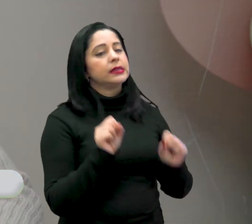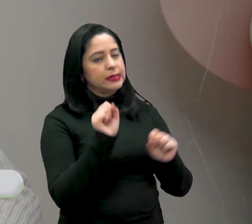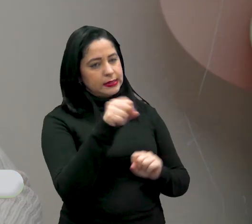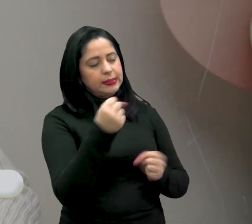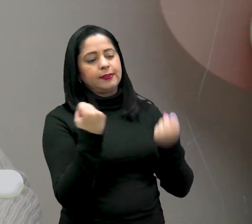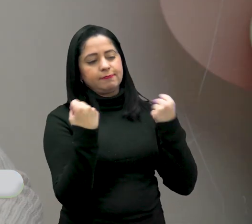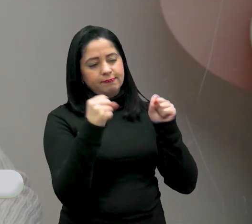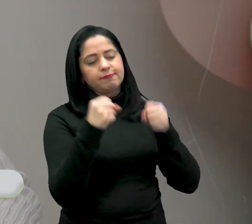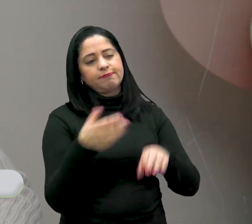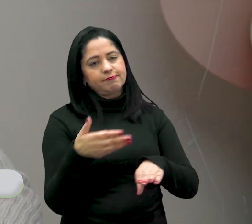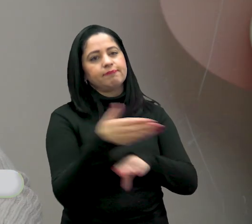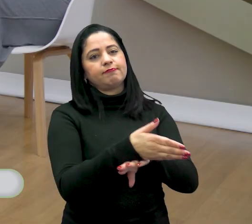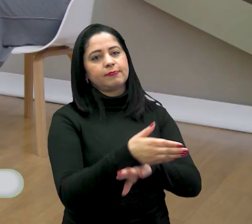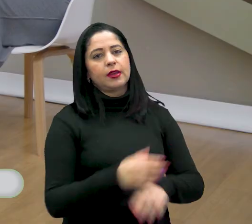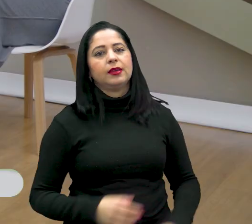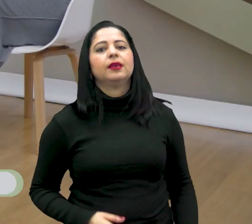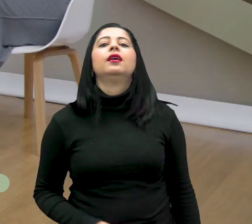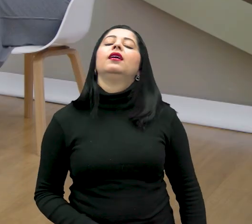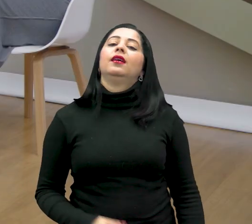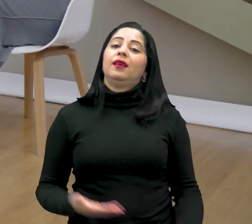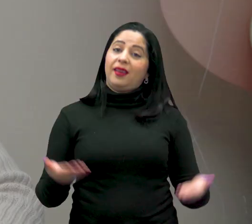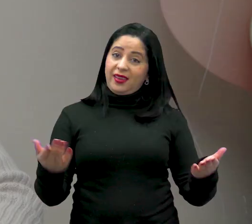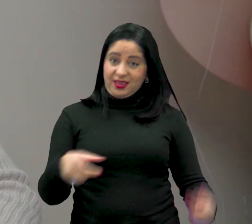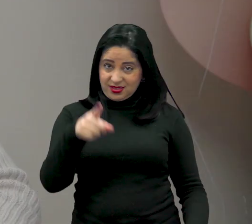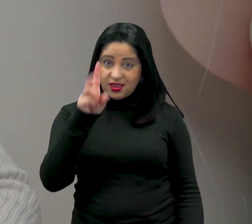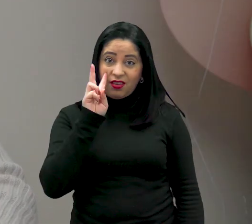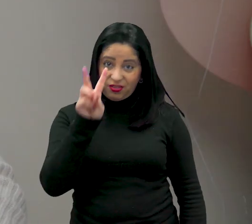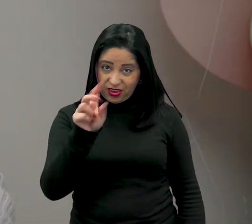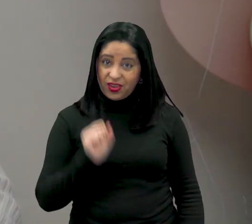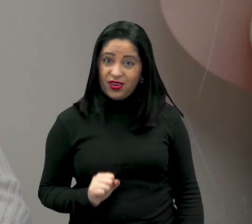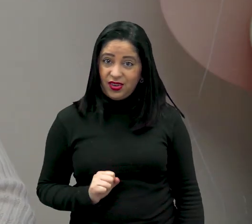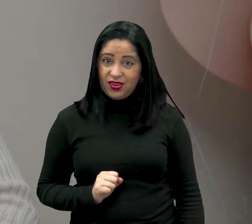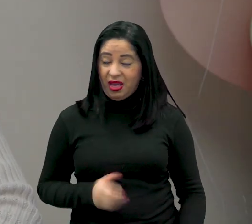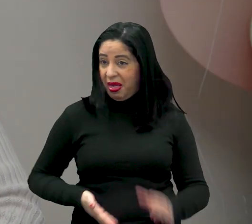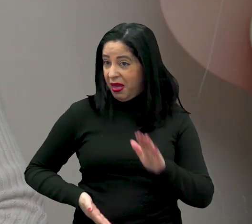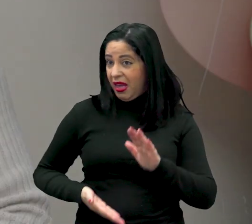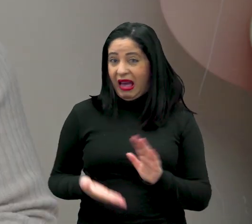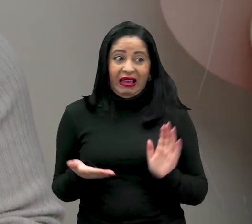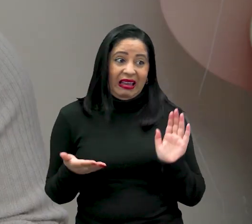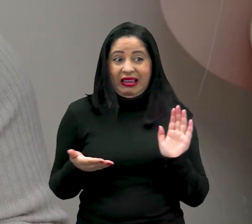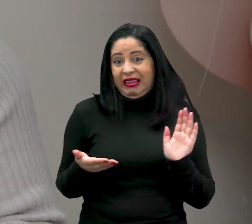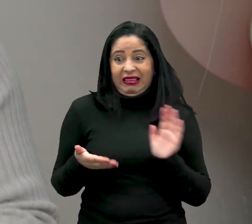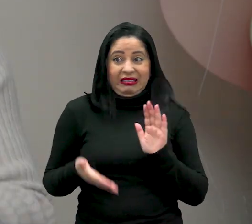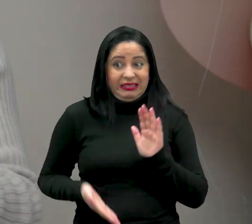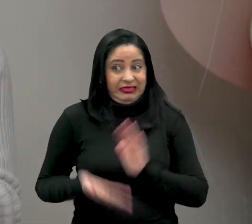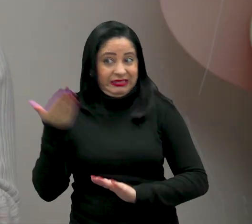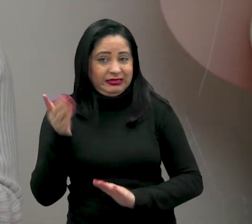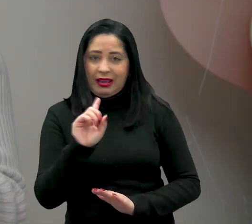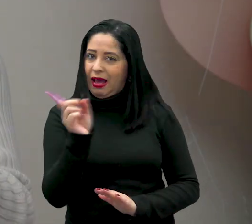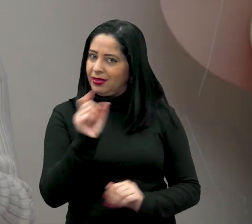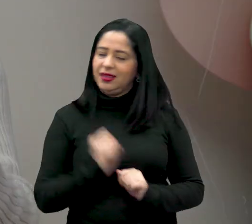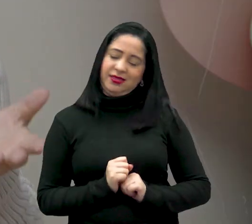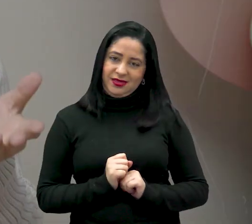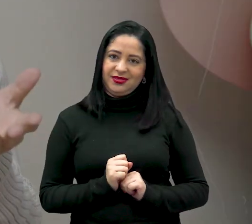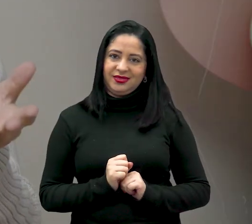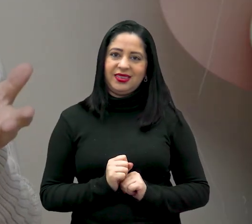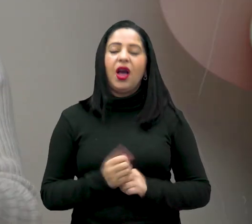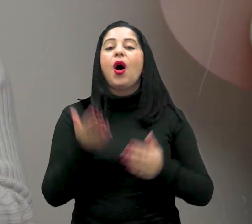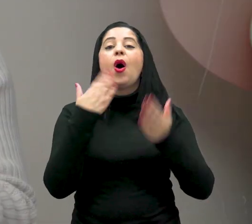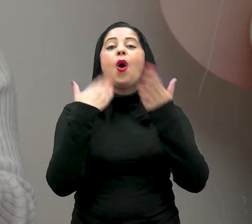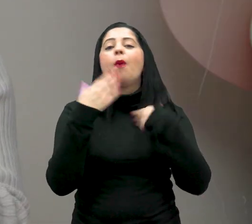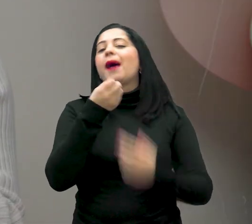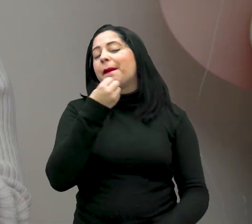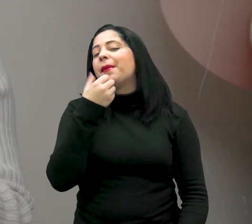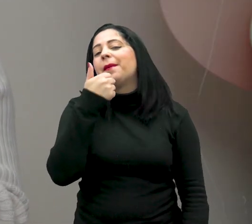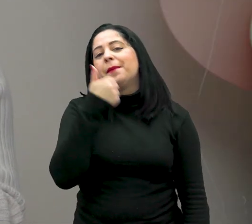com atividade física. Com atividade física. Minha gente, ó, vocês estão vendo aí, ó, que não dá para fugir, não. Só que o papo tá muito bom aqui